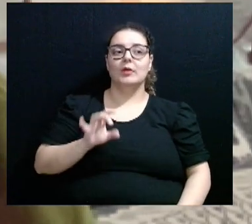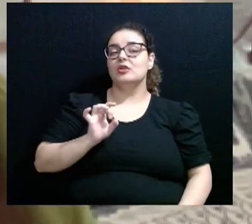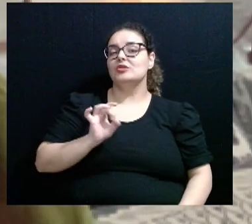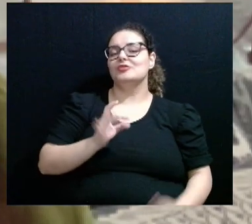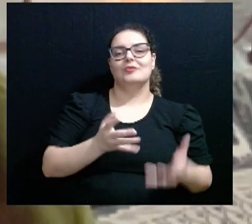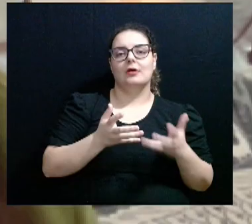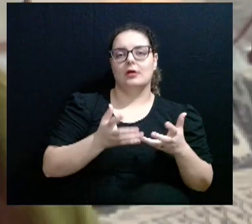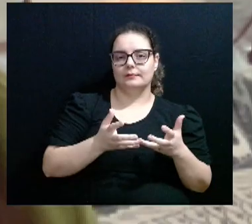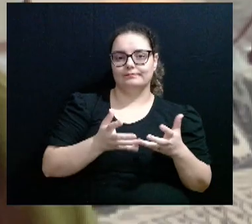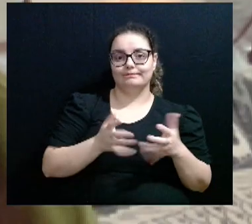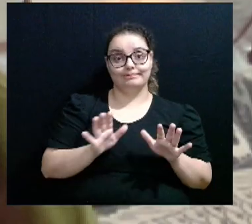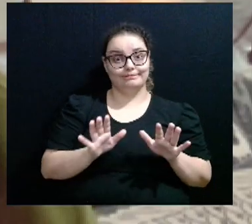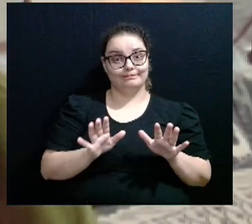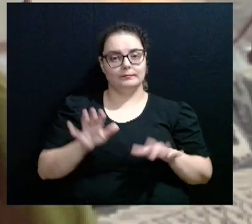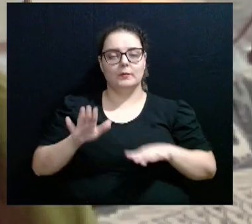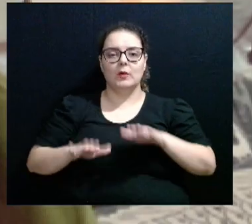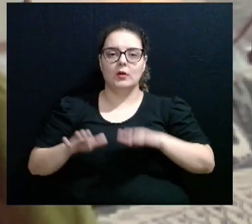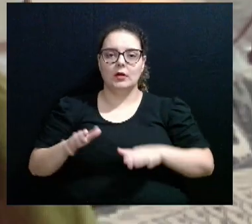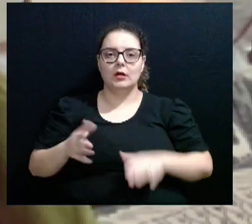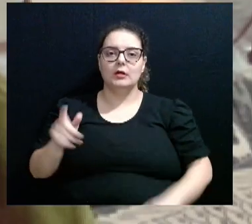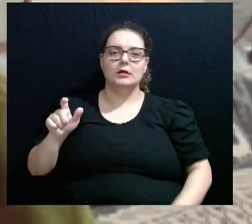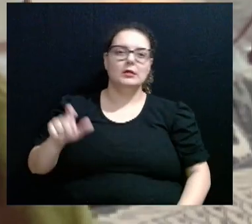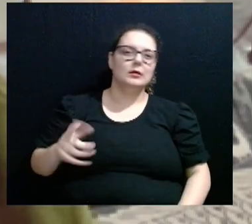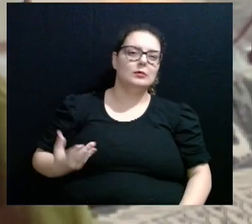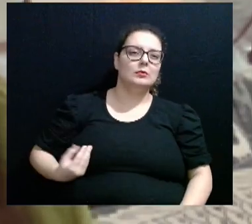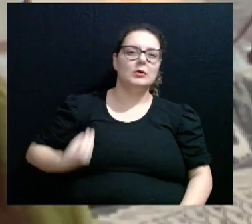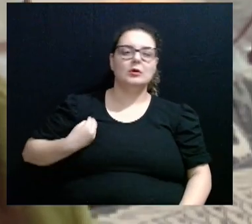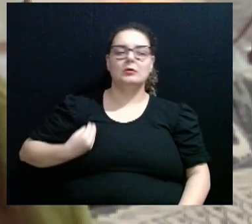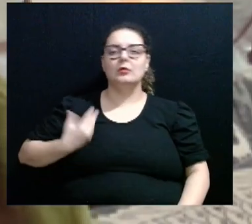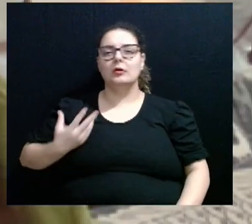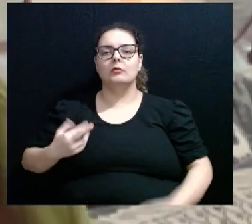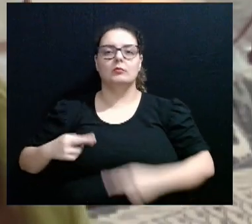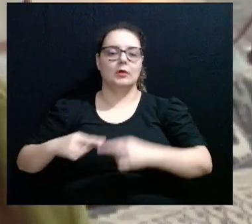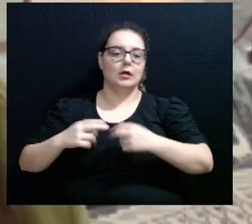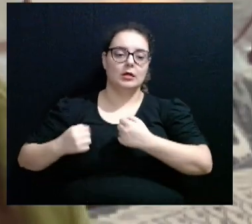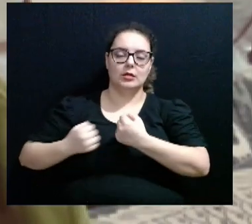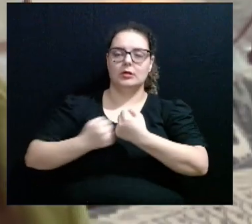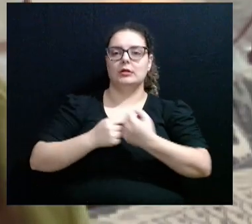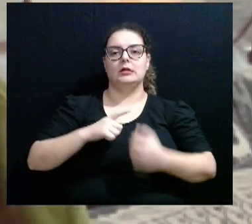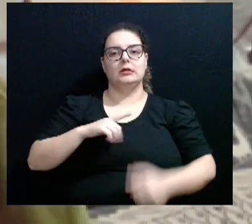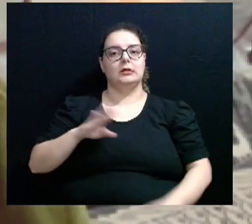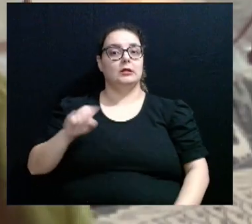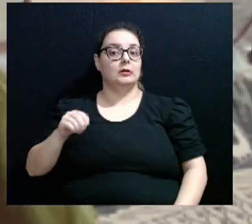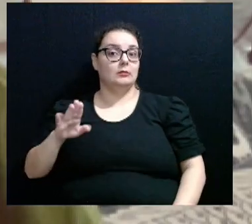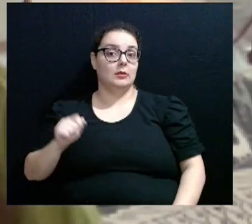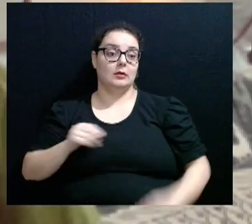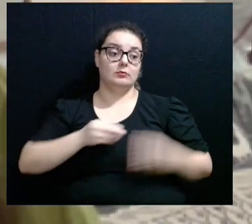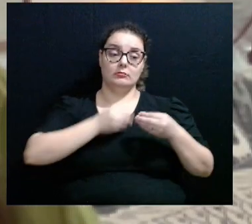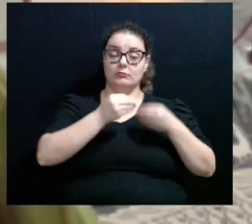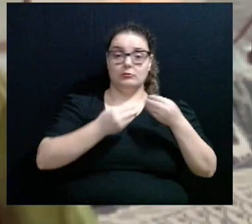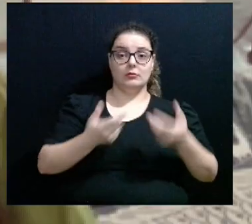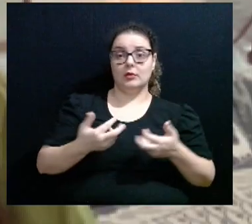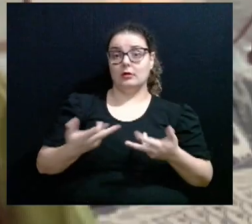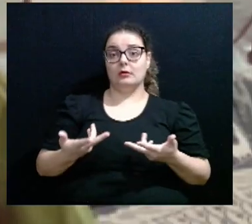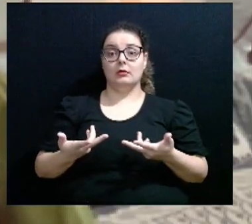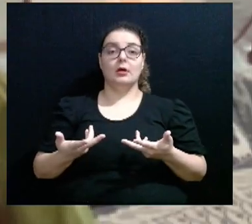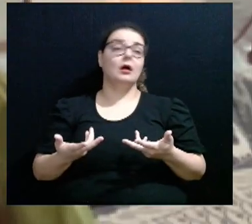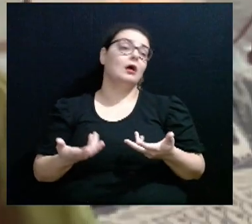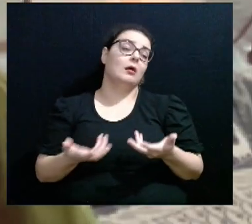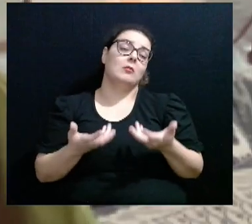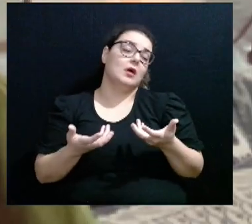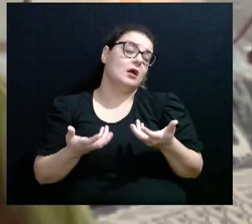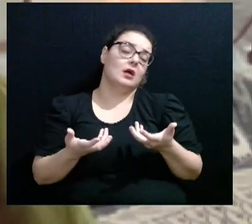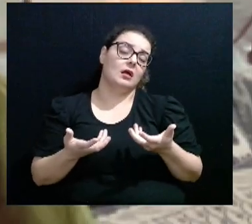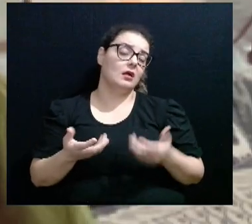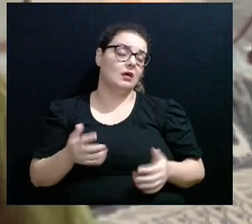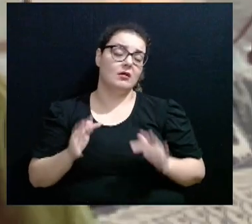vezes a pessoa tem uma vida com uma rede de apoio, ela tem babá, ela é herdeira ou qualquer coisa, e ela fala, basta querer ser feliz, é super fácil,